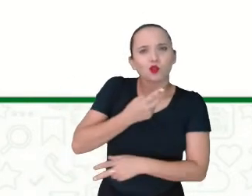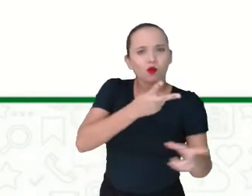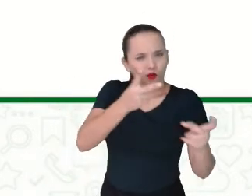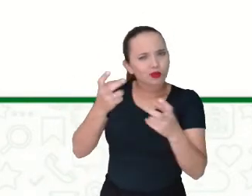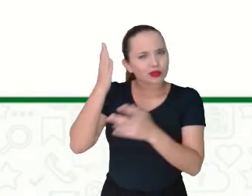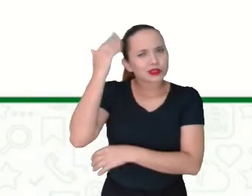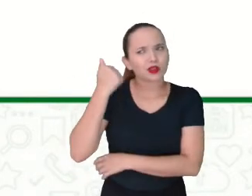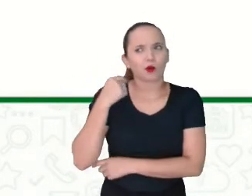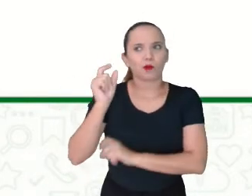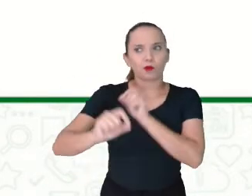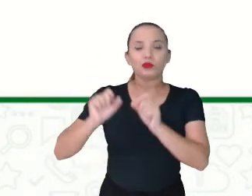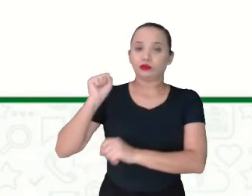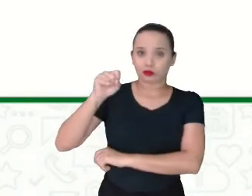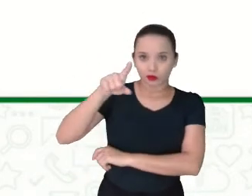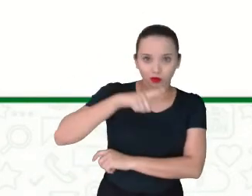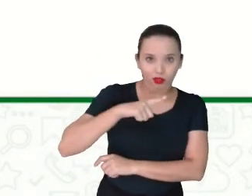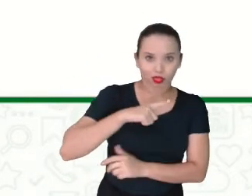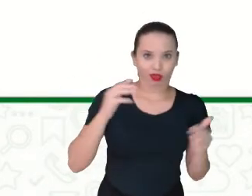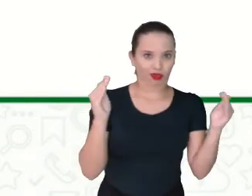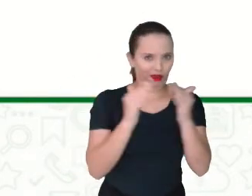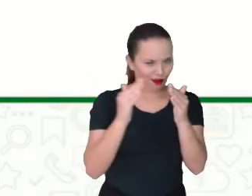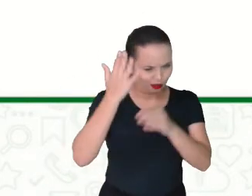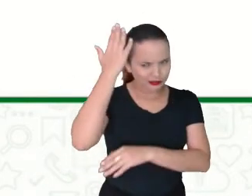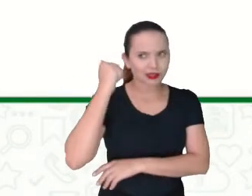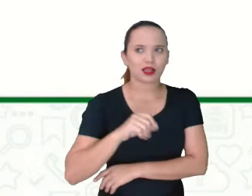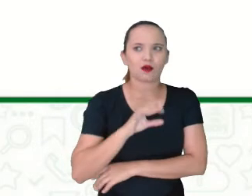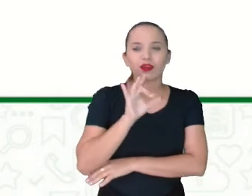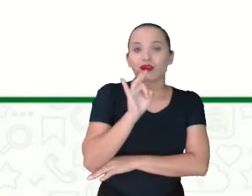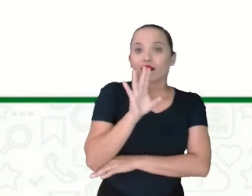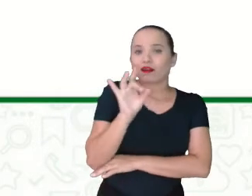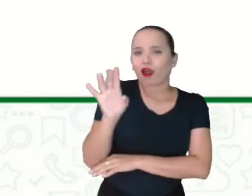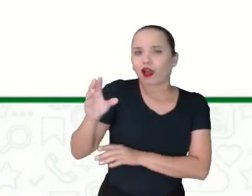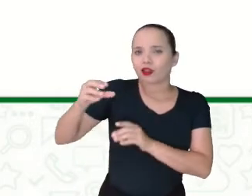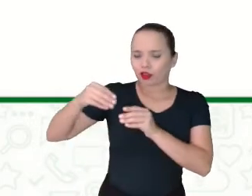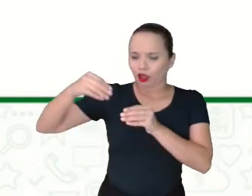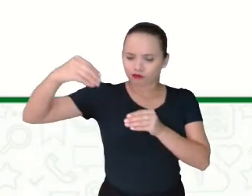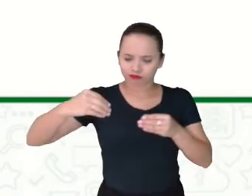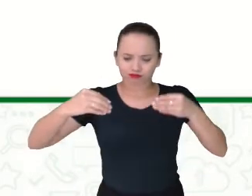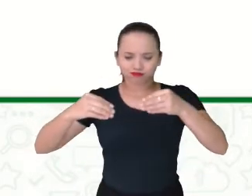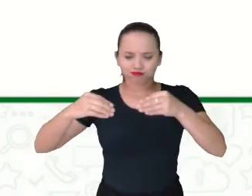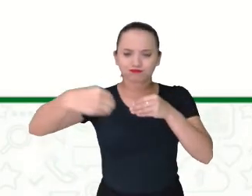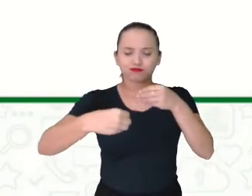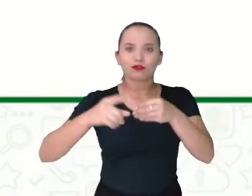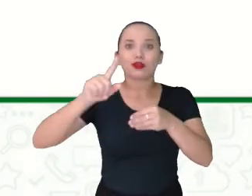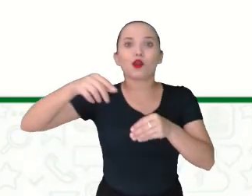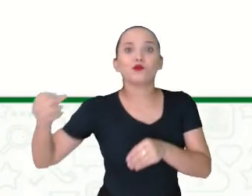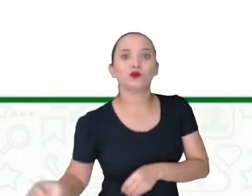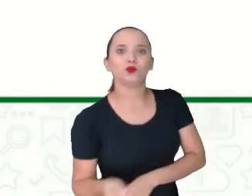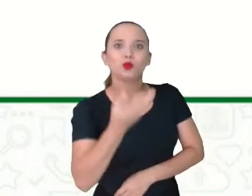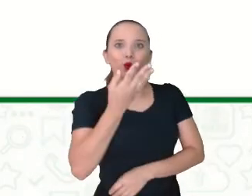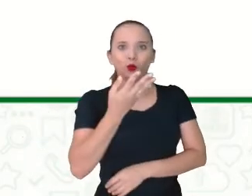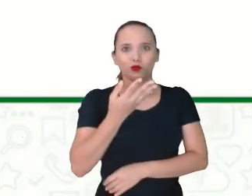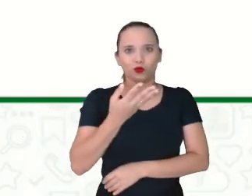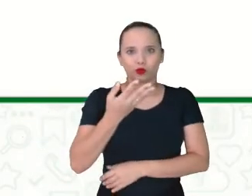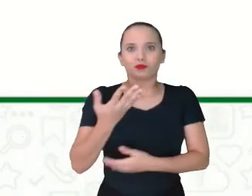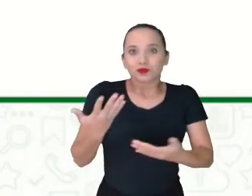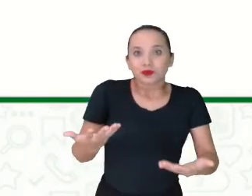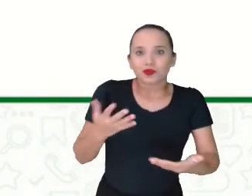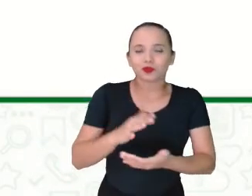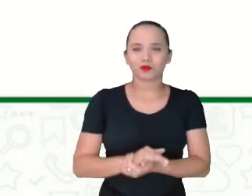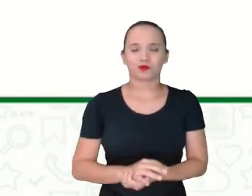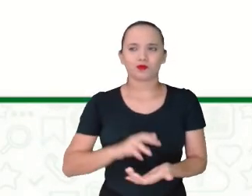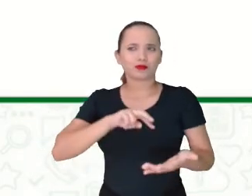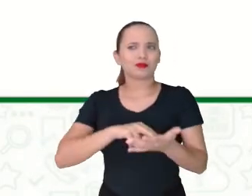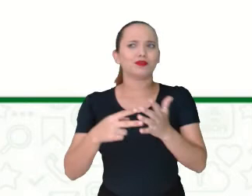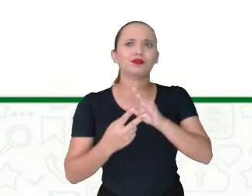tem suculenta em casa sabe, né? Cada folhinha dessa dela vai gerar um novo indivíduo, não é? Pois é, então